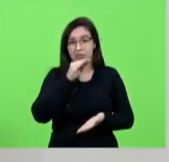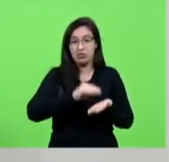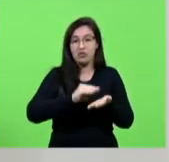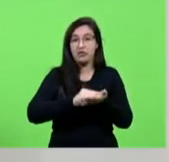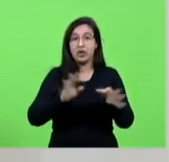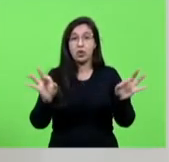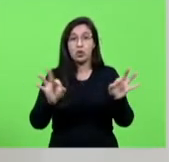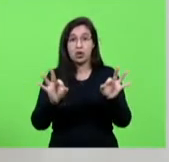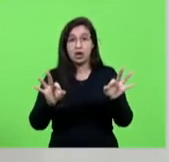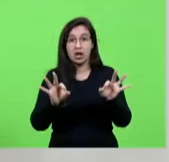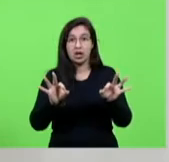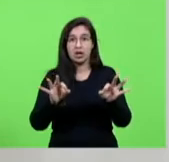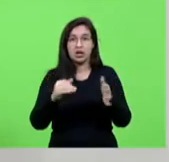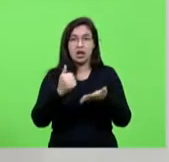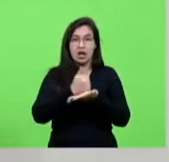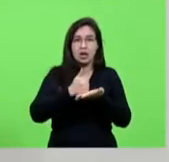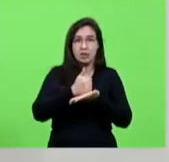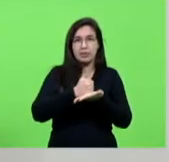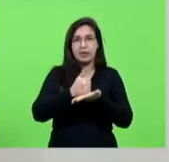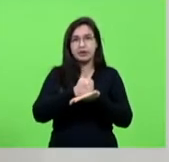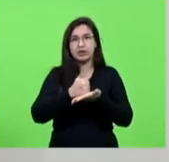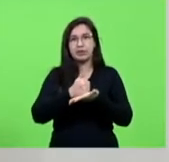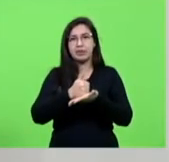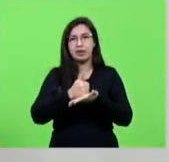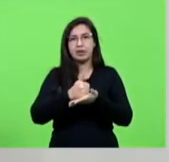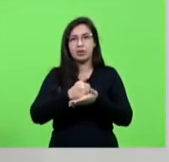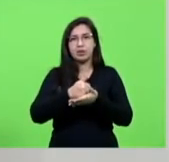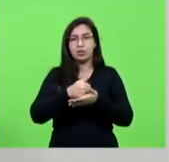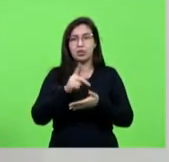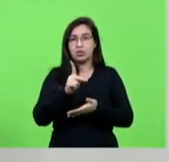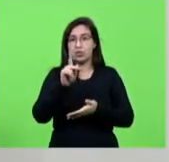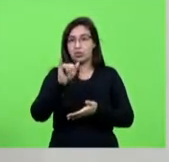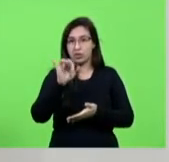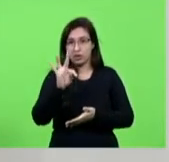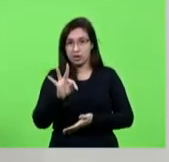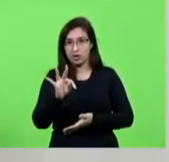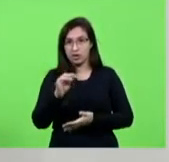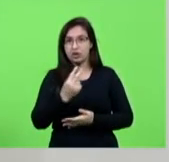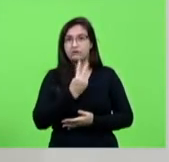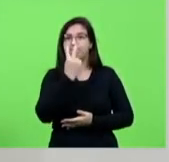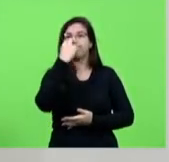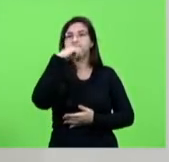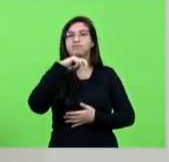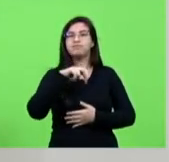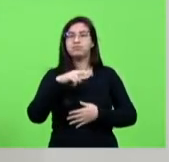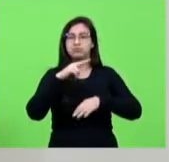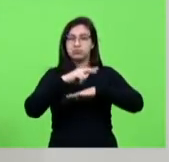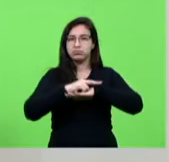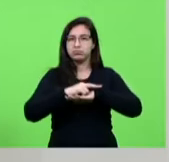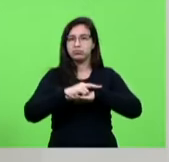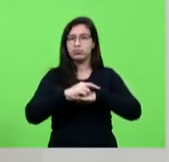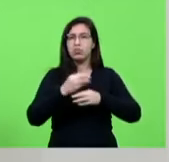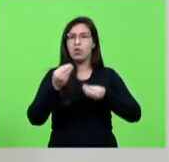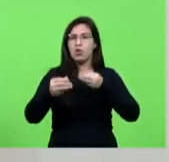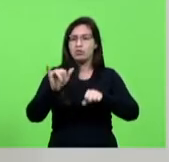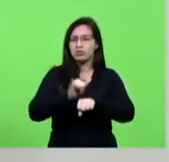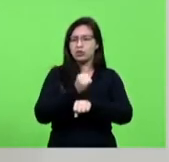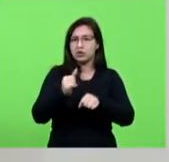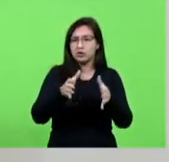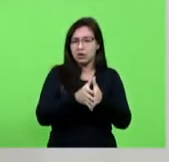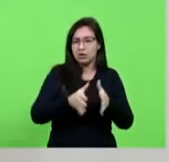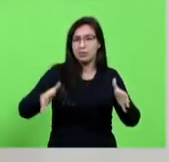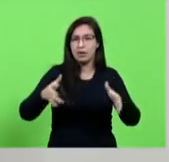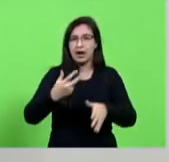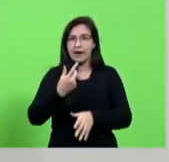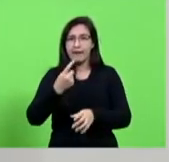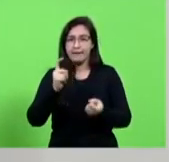medicamentos anestésicos do kit de intubação? Qual a estratégia para ampliar o número de testes? Como está